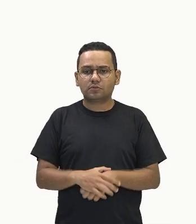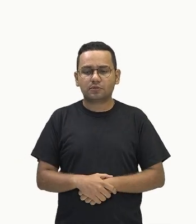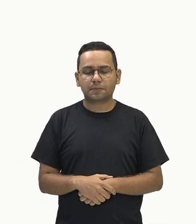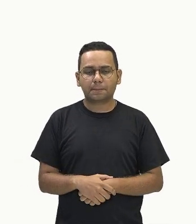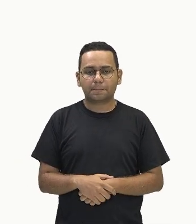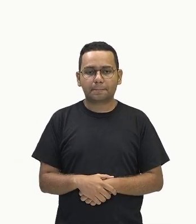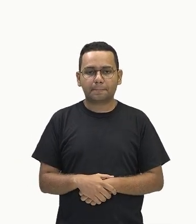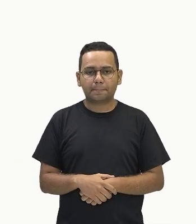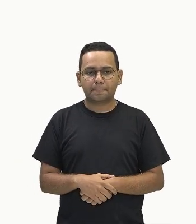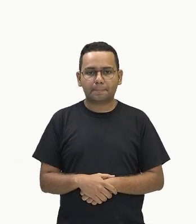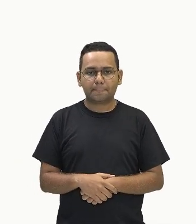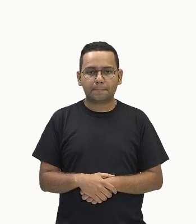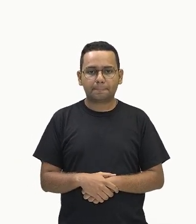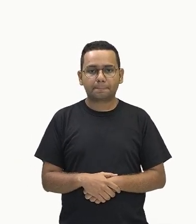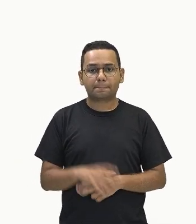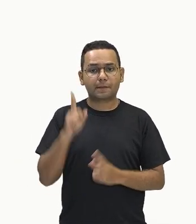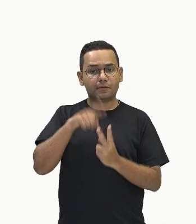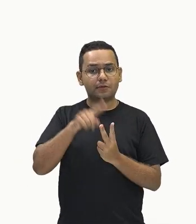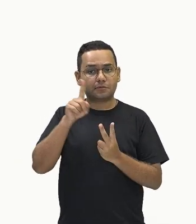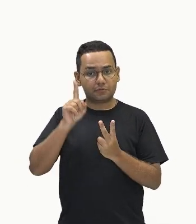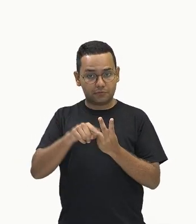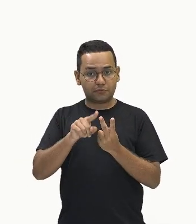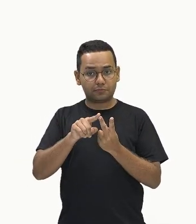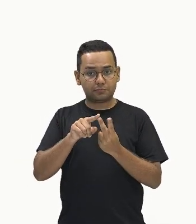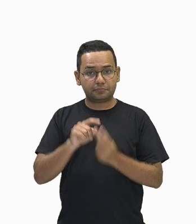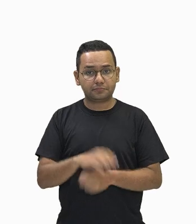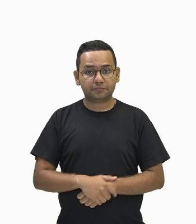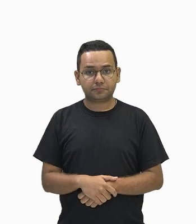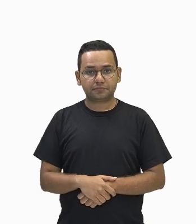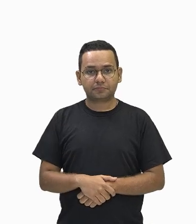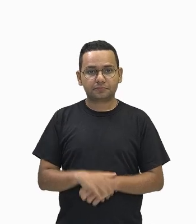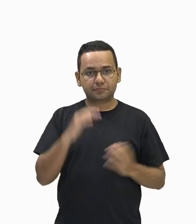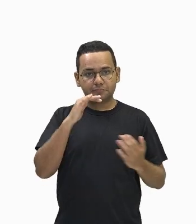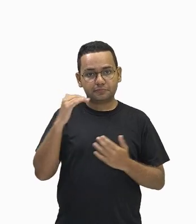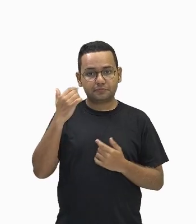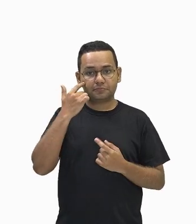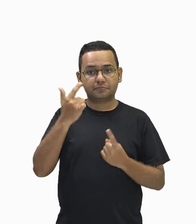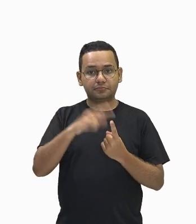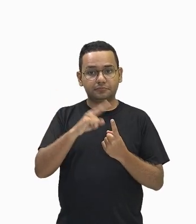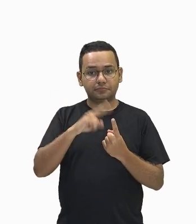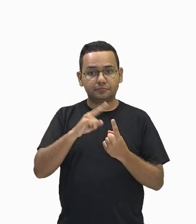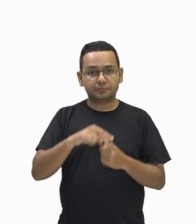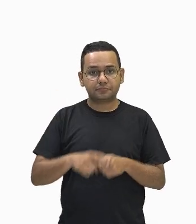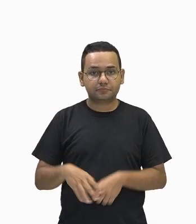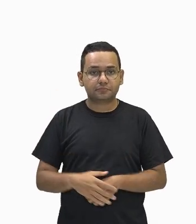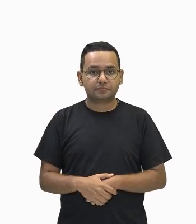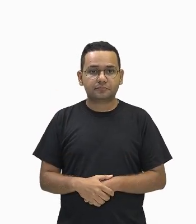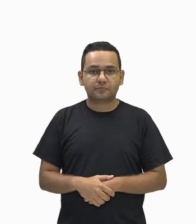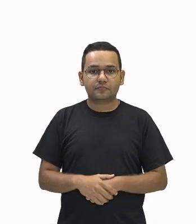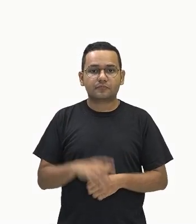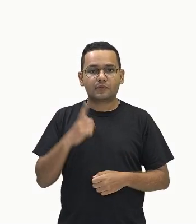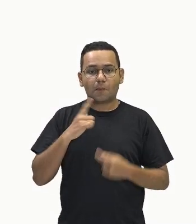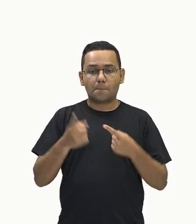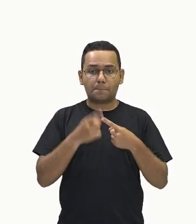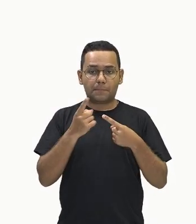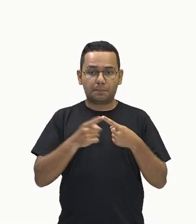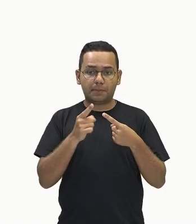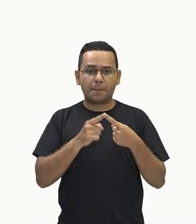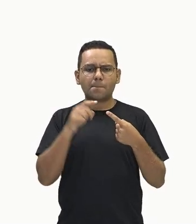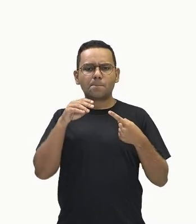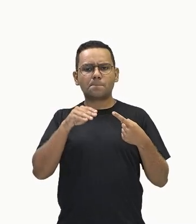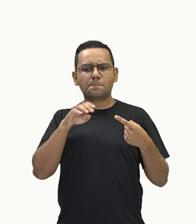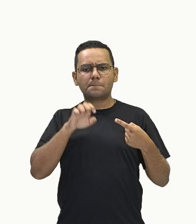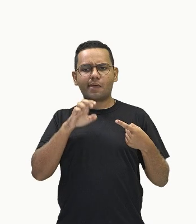apresentar duas fases. A etapa mecânica, como